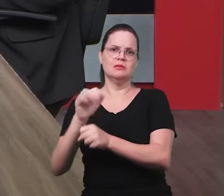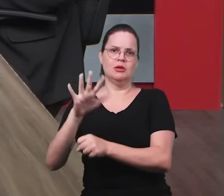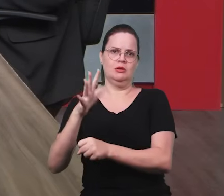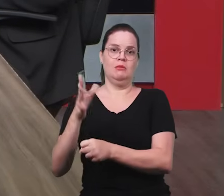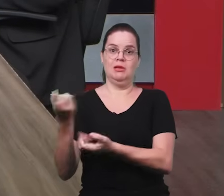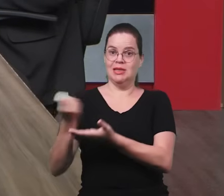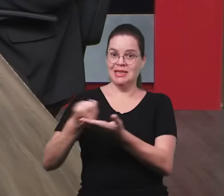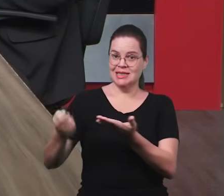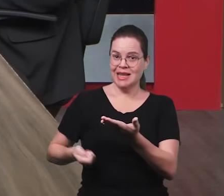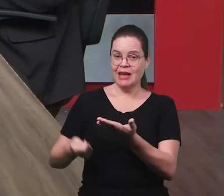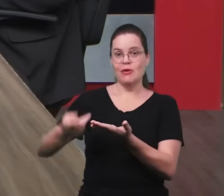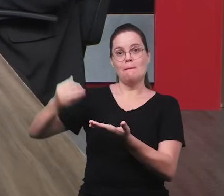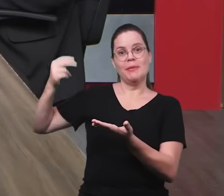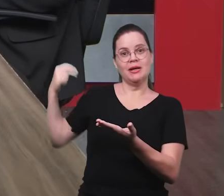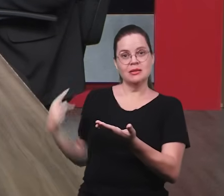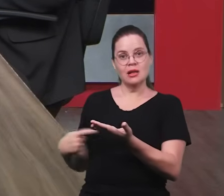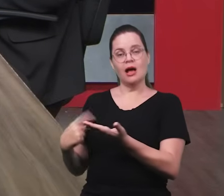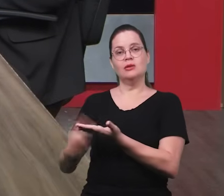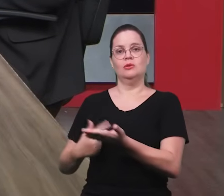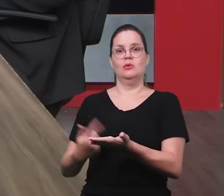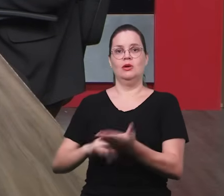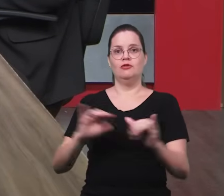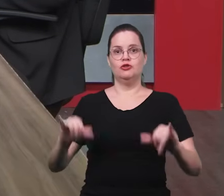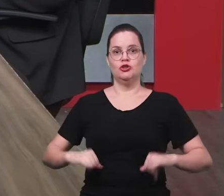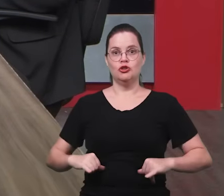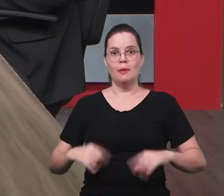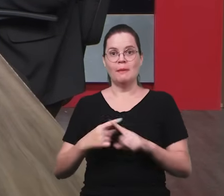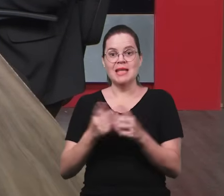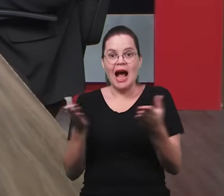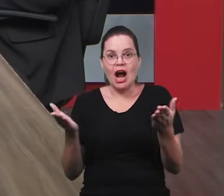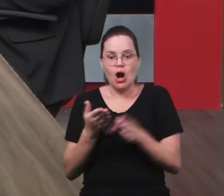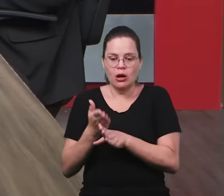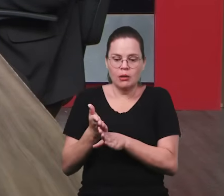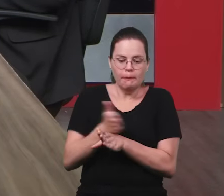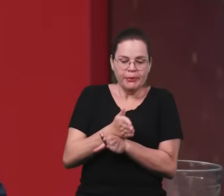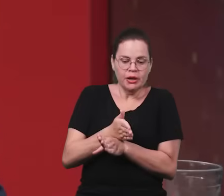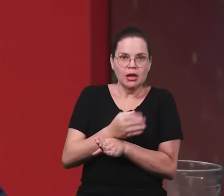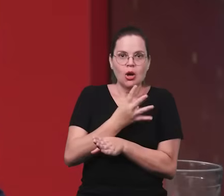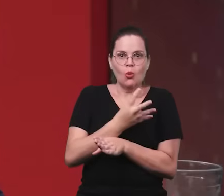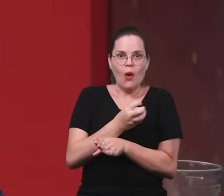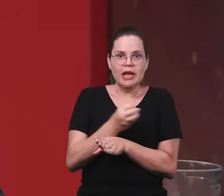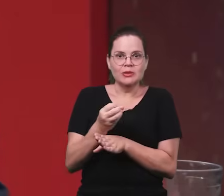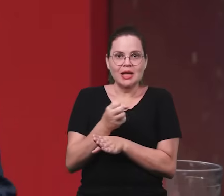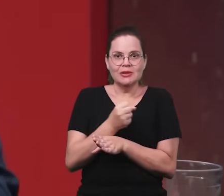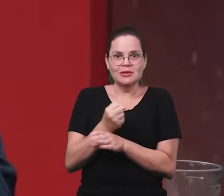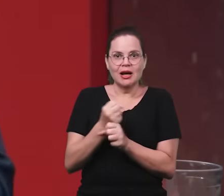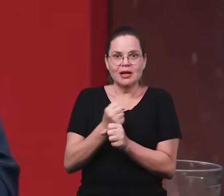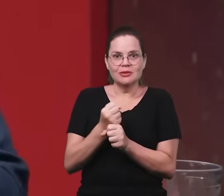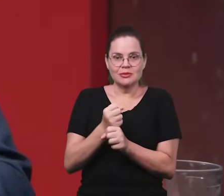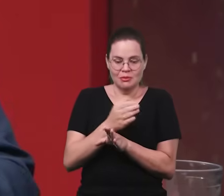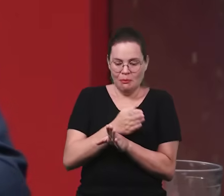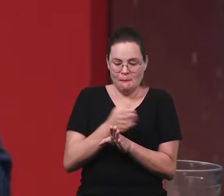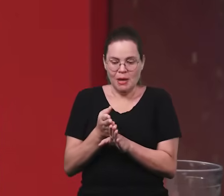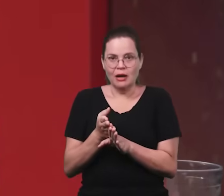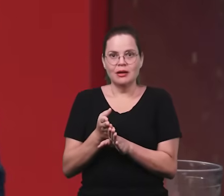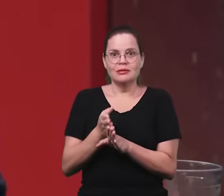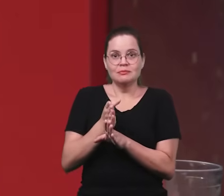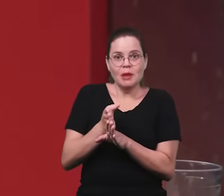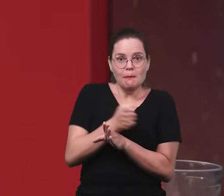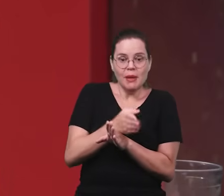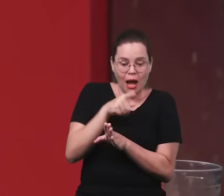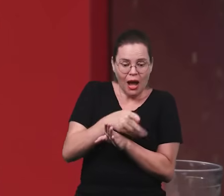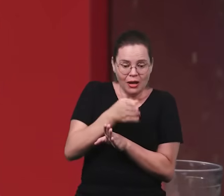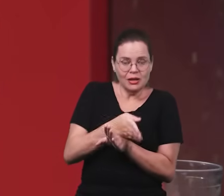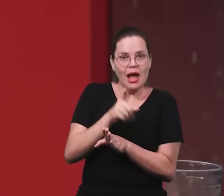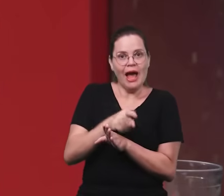né? Então, você vê que aí, agora, 400 anos, Brasil recém-descoberto, 400